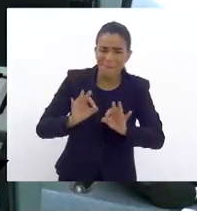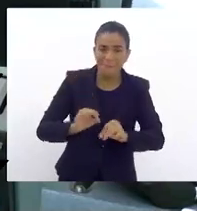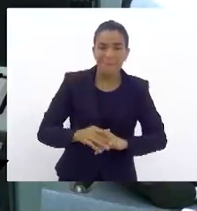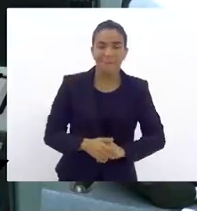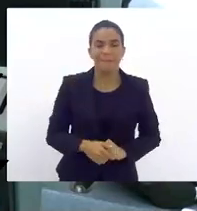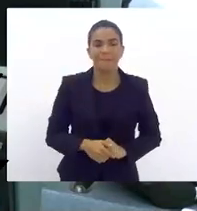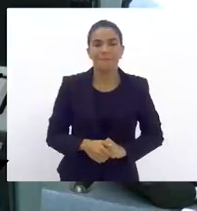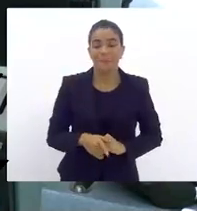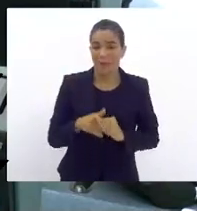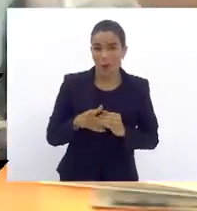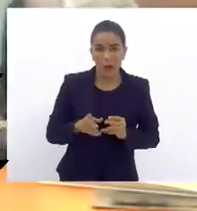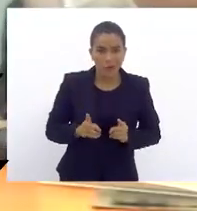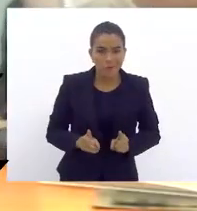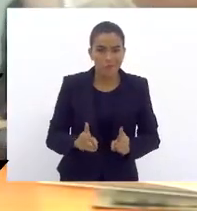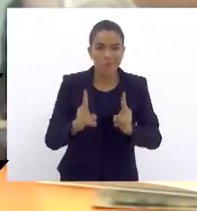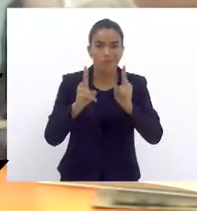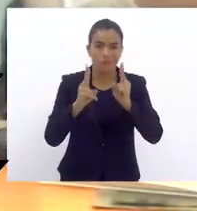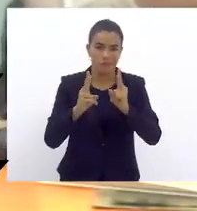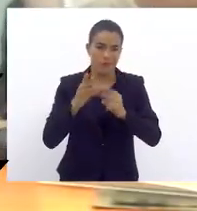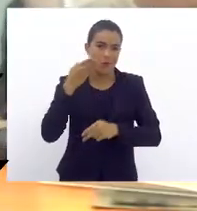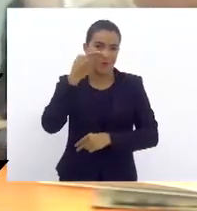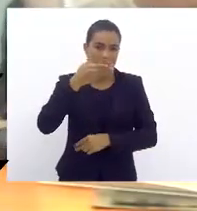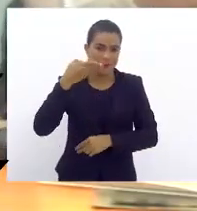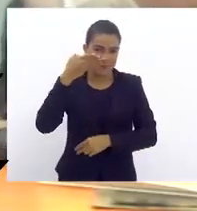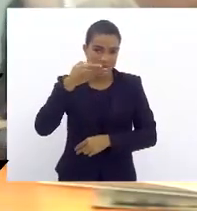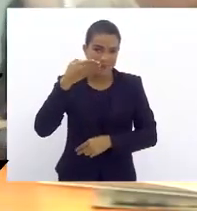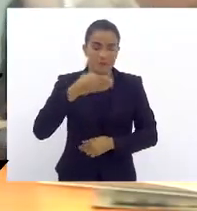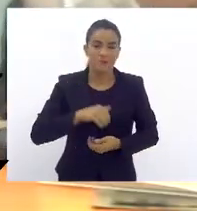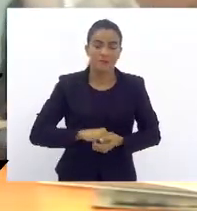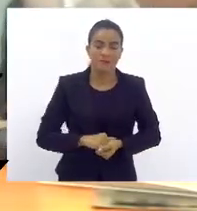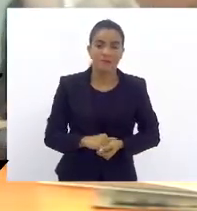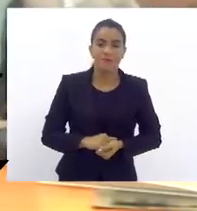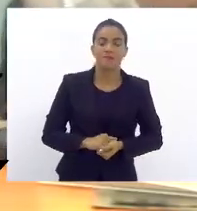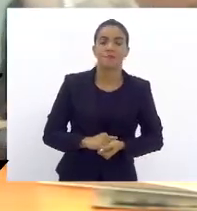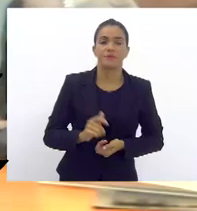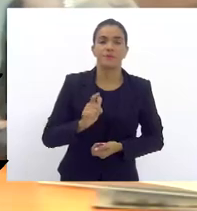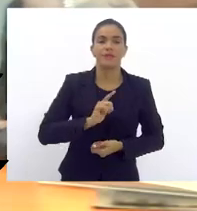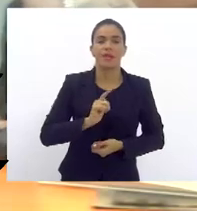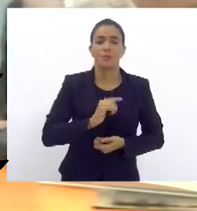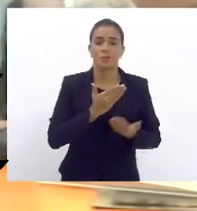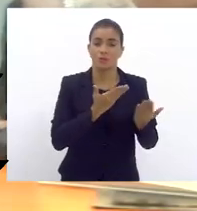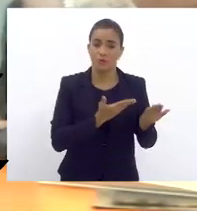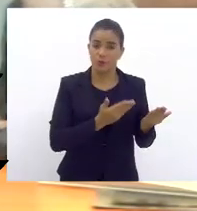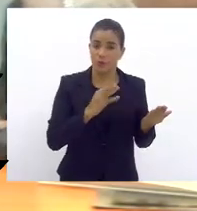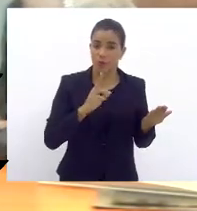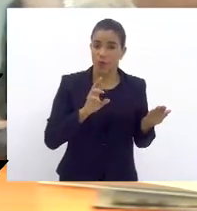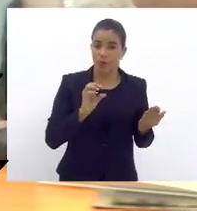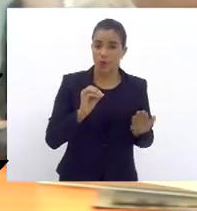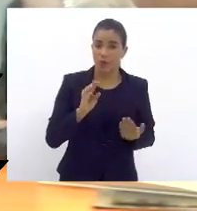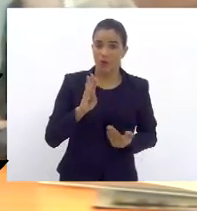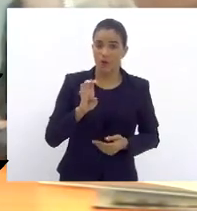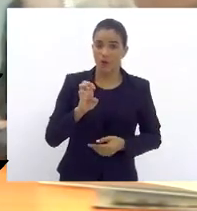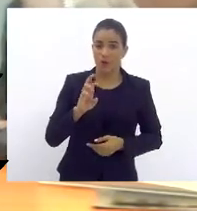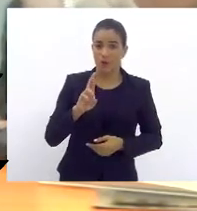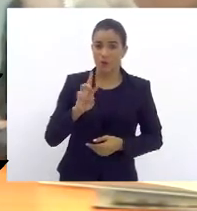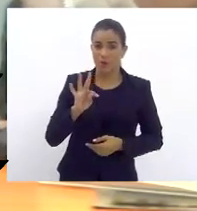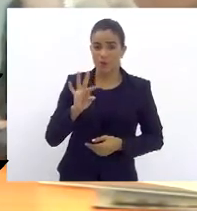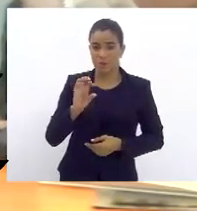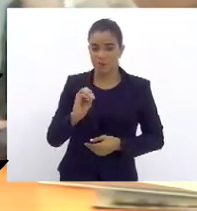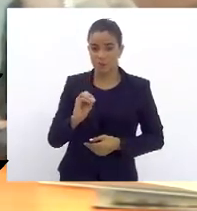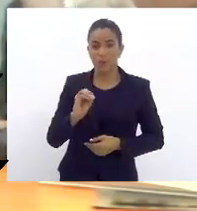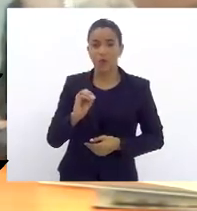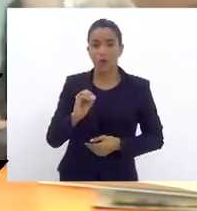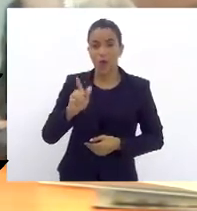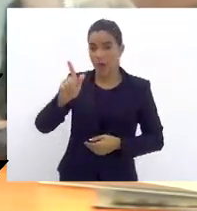vamos estar aqui sequência as nossas falas temos aqui o Roberto Gomes que é do